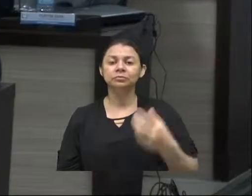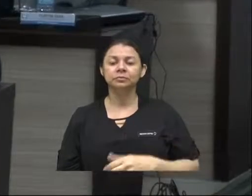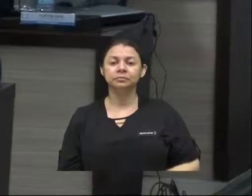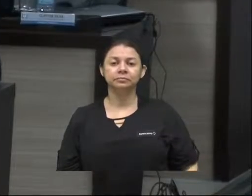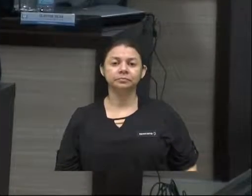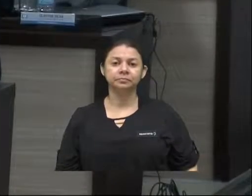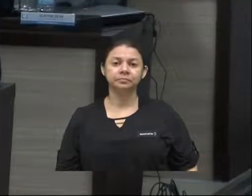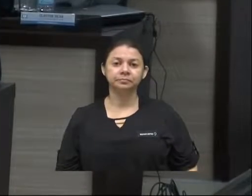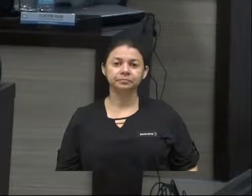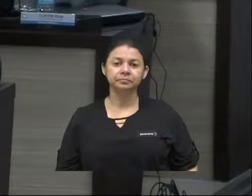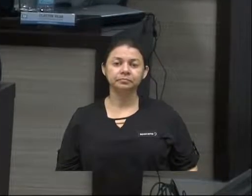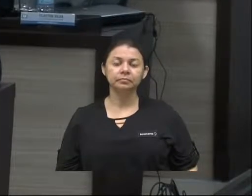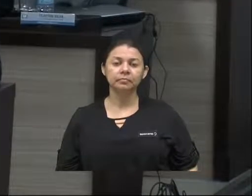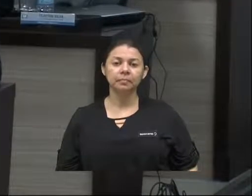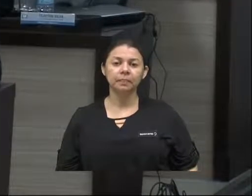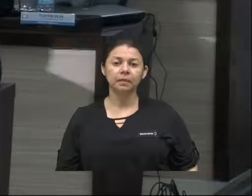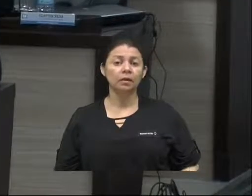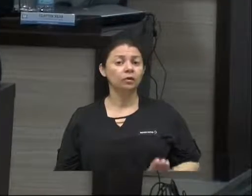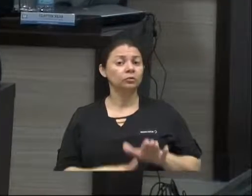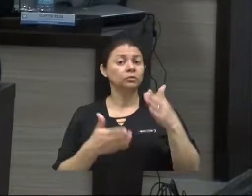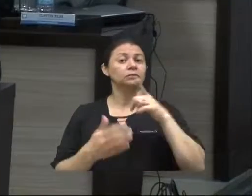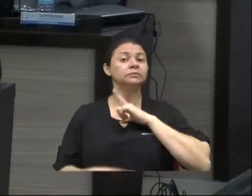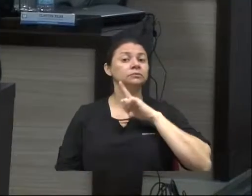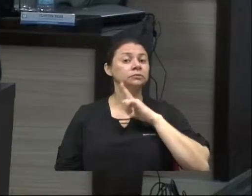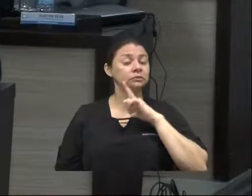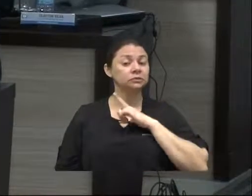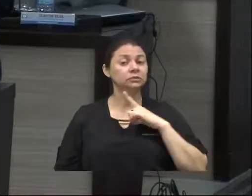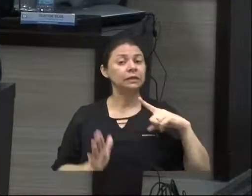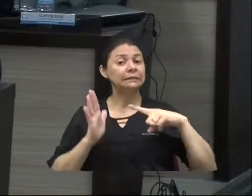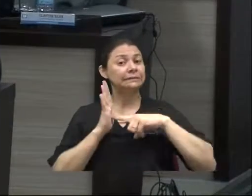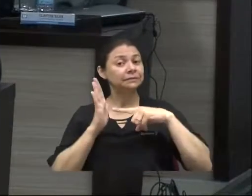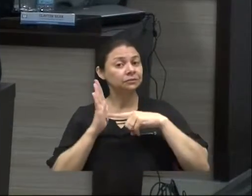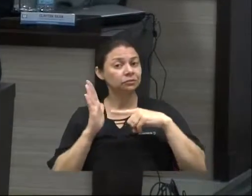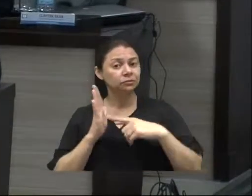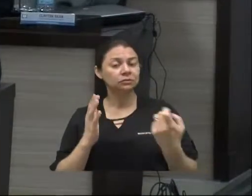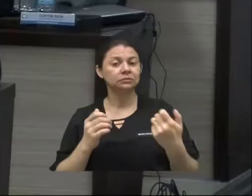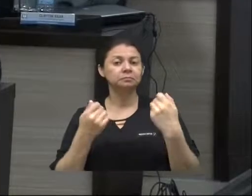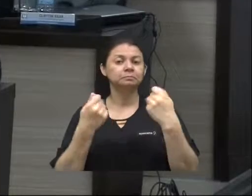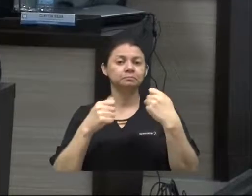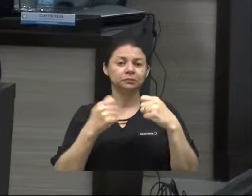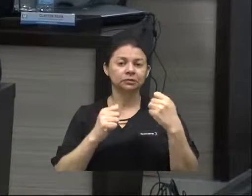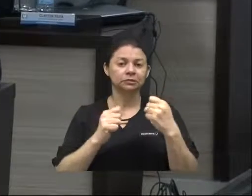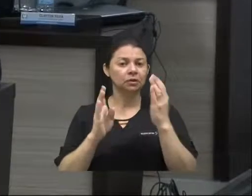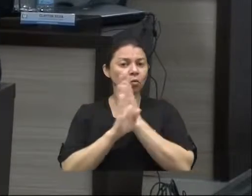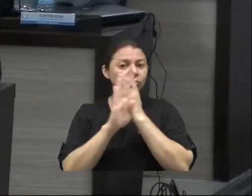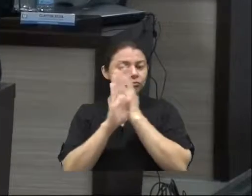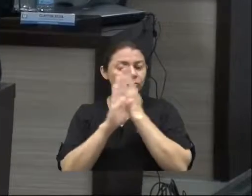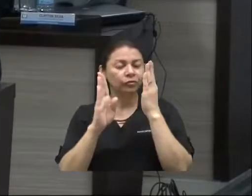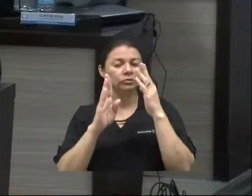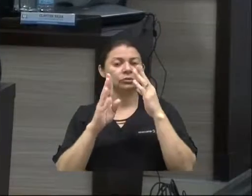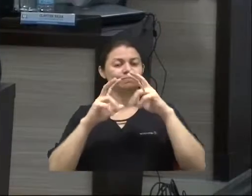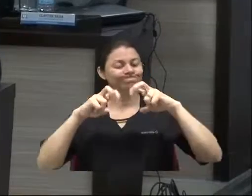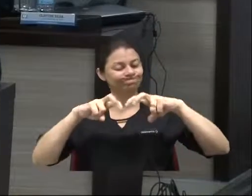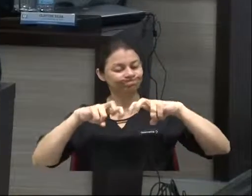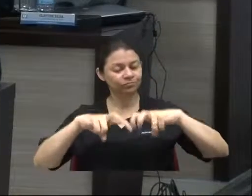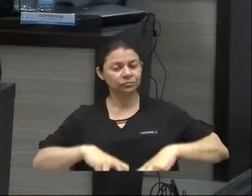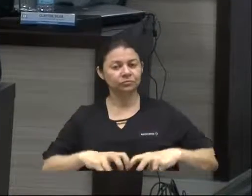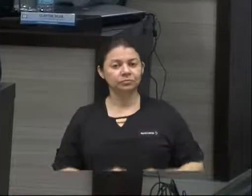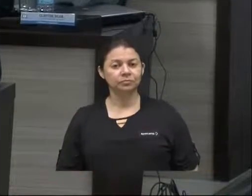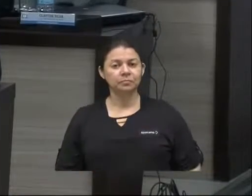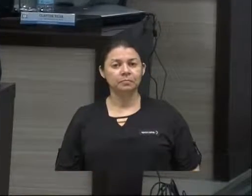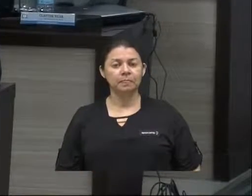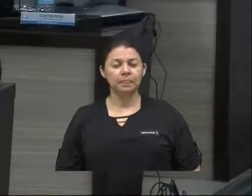toda denúncia, senhor presidente, deve ser investigada. Só que antes de levantar uma